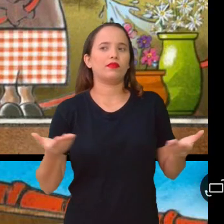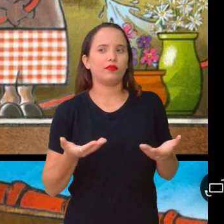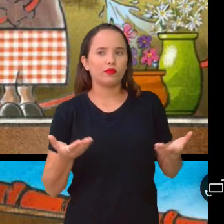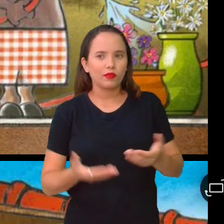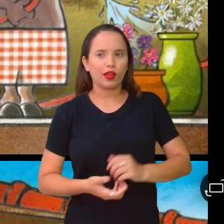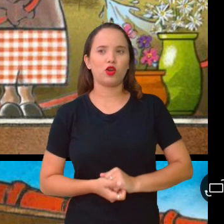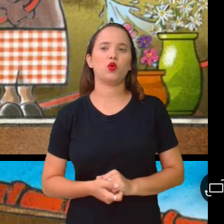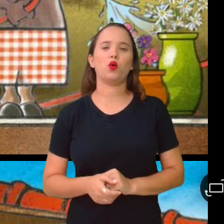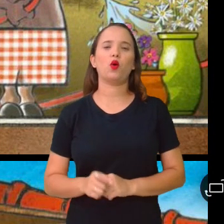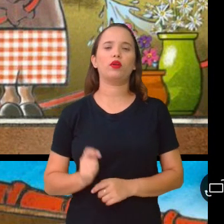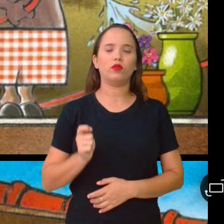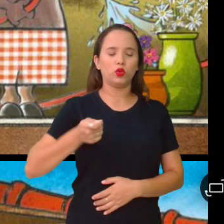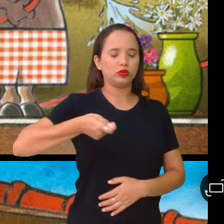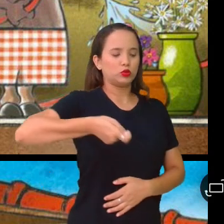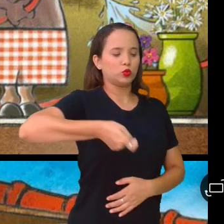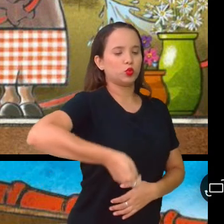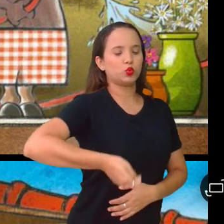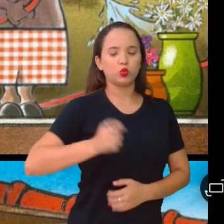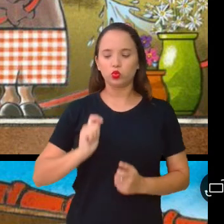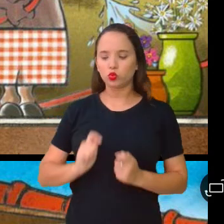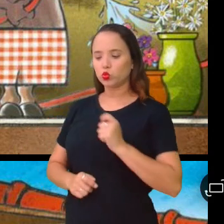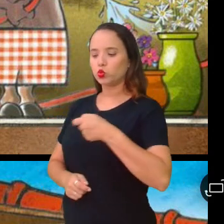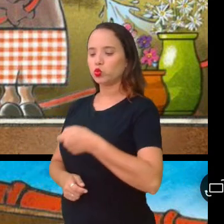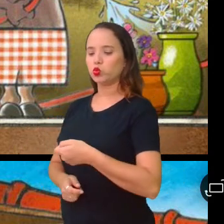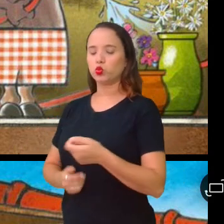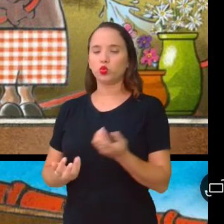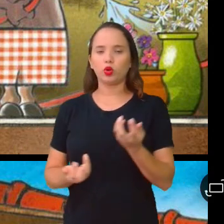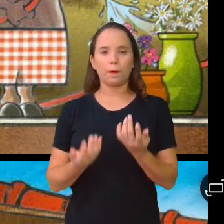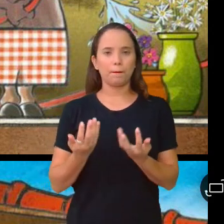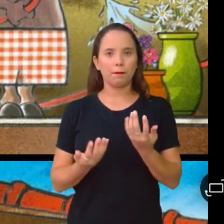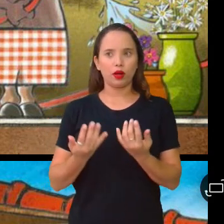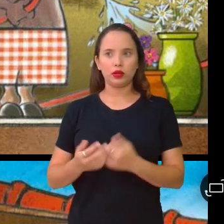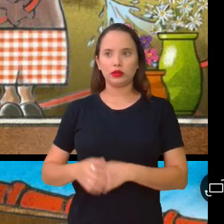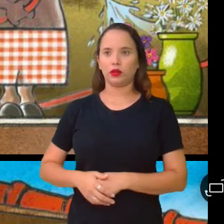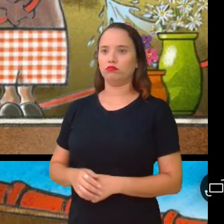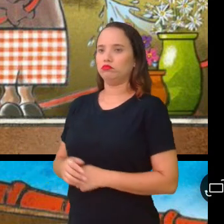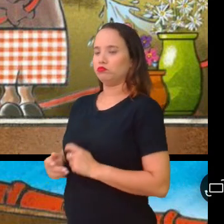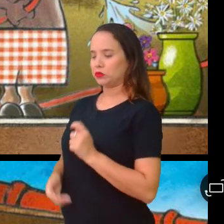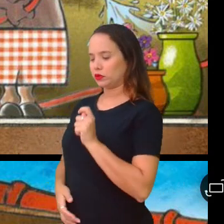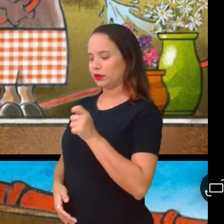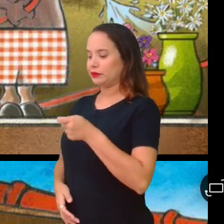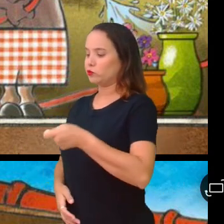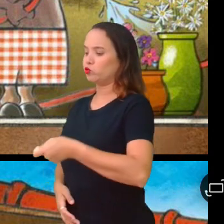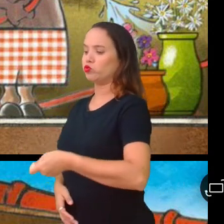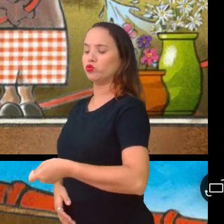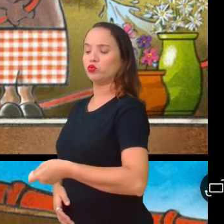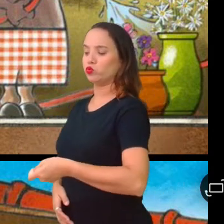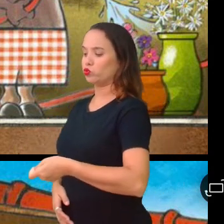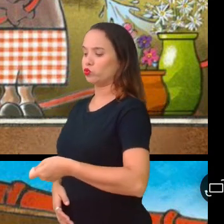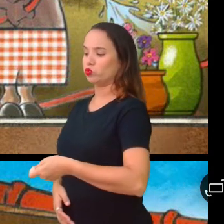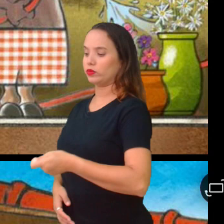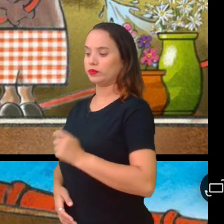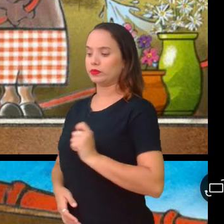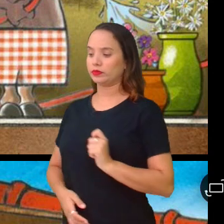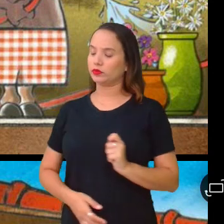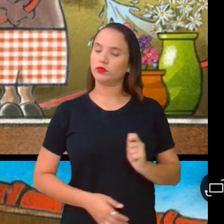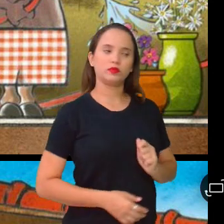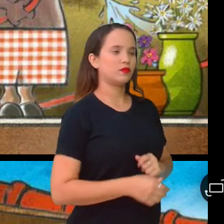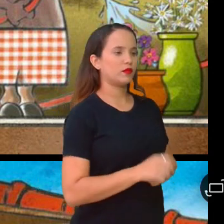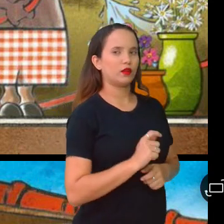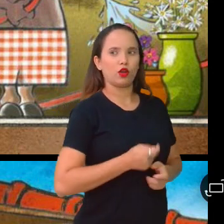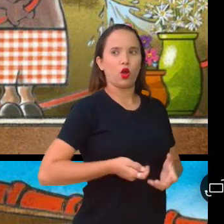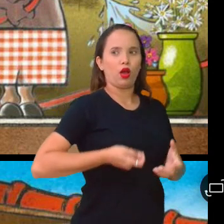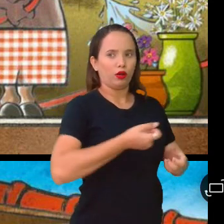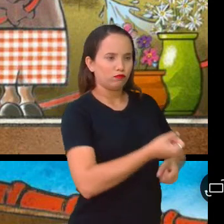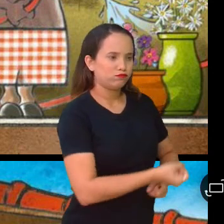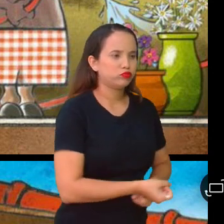foram regar as plantas. O camelo está com o regador e o burro com a torneira